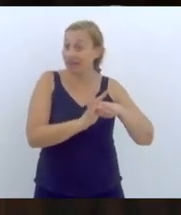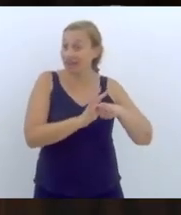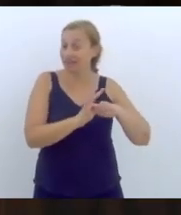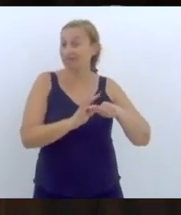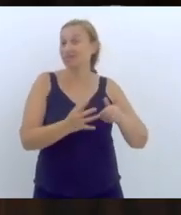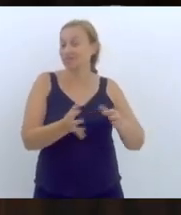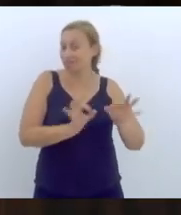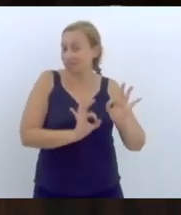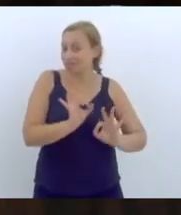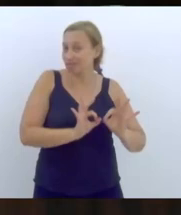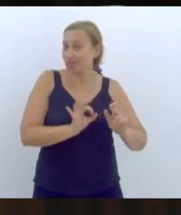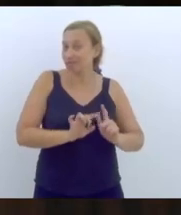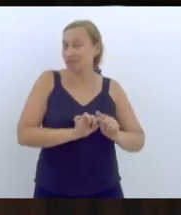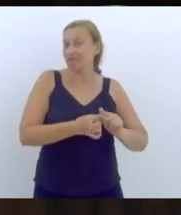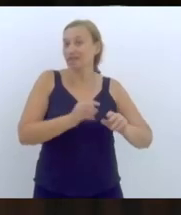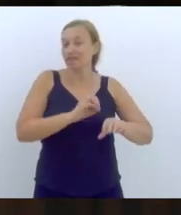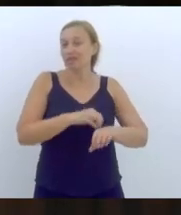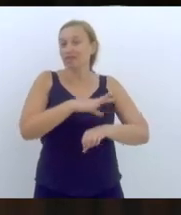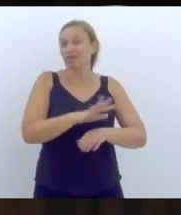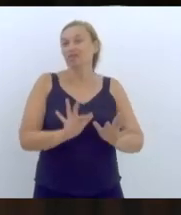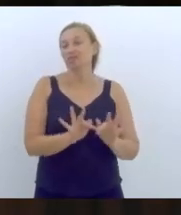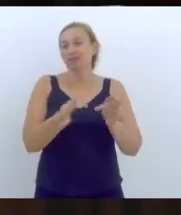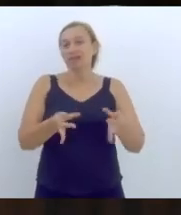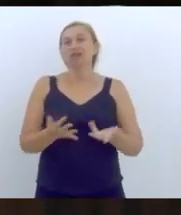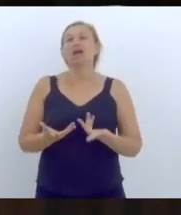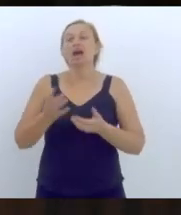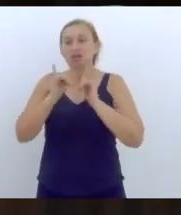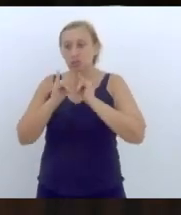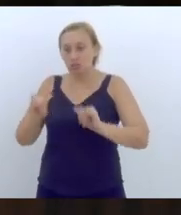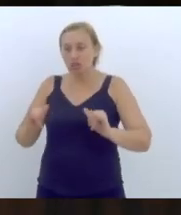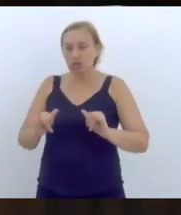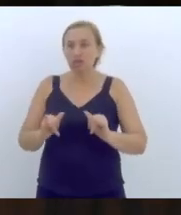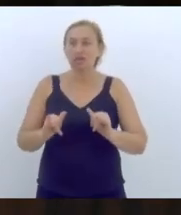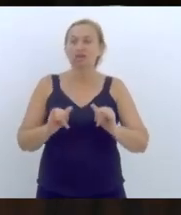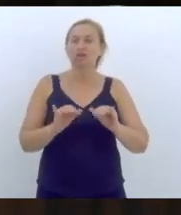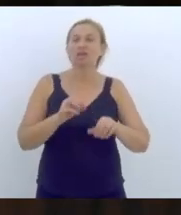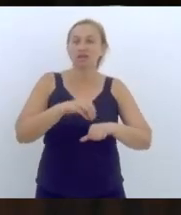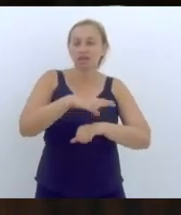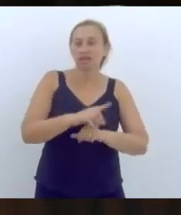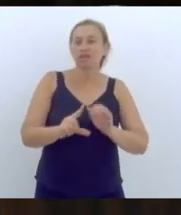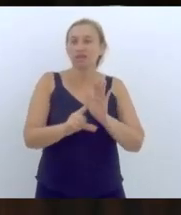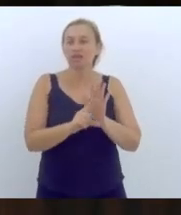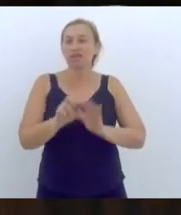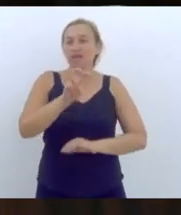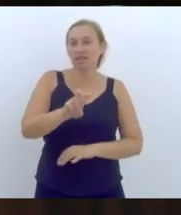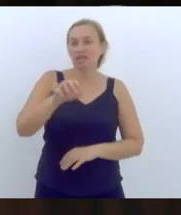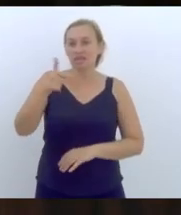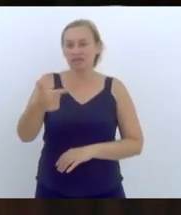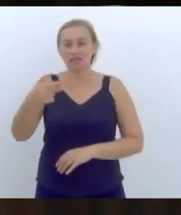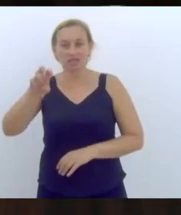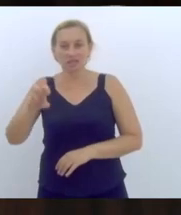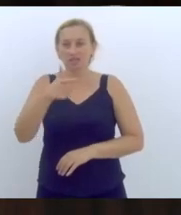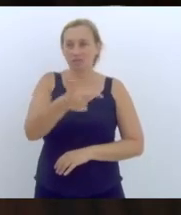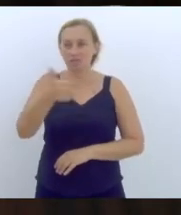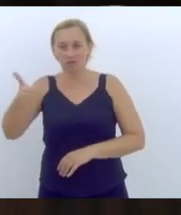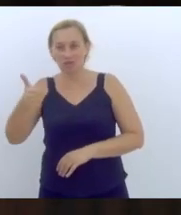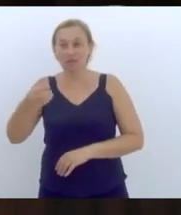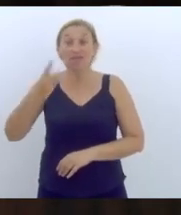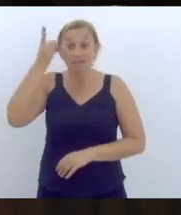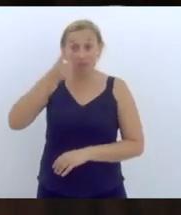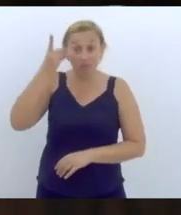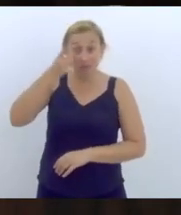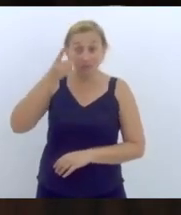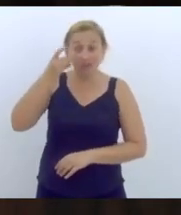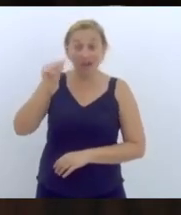Para elaborar a indicação simples. Anuncio indicação legislativa número 525 de 2021, de autoria do